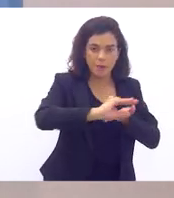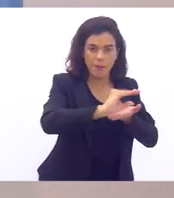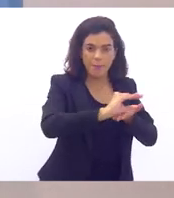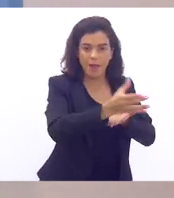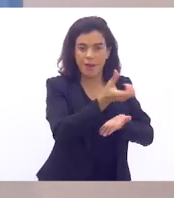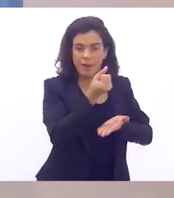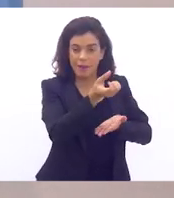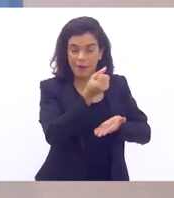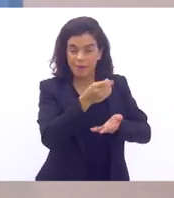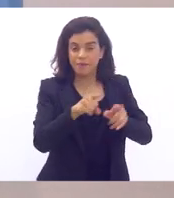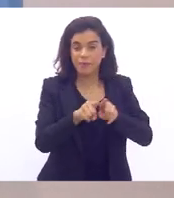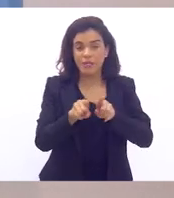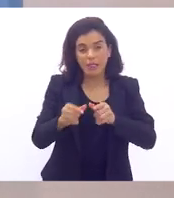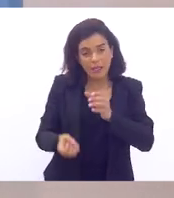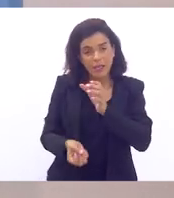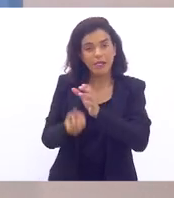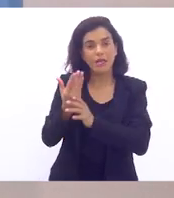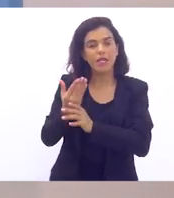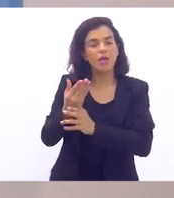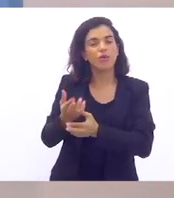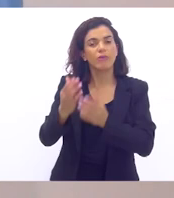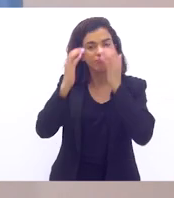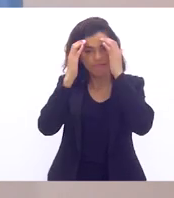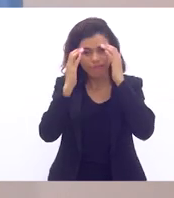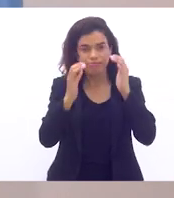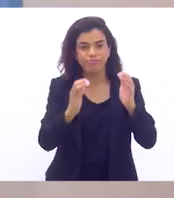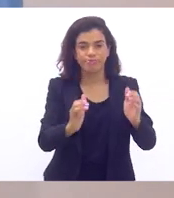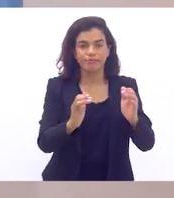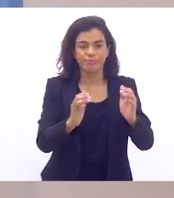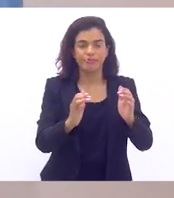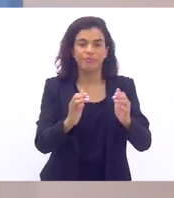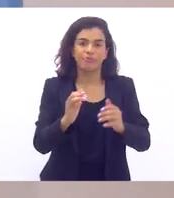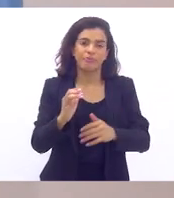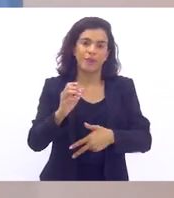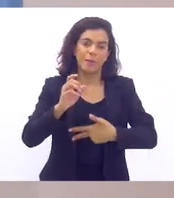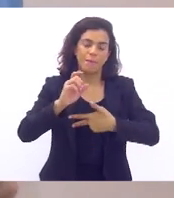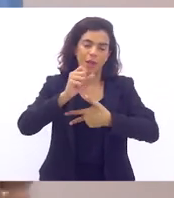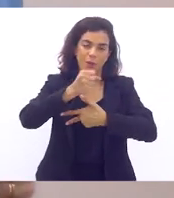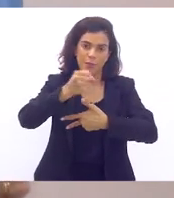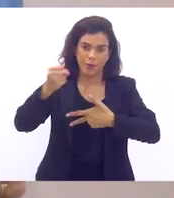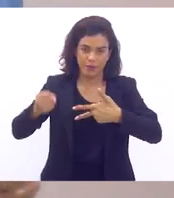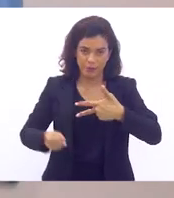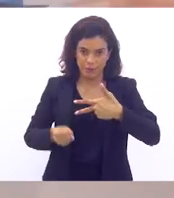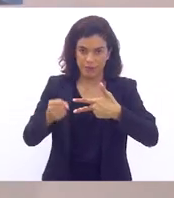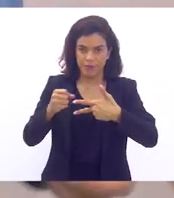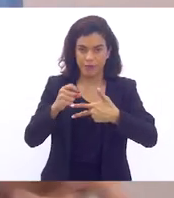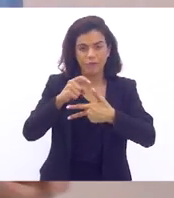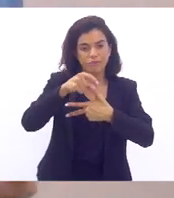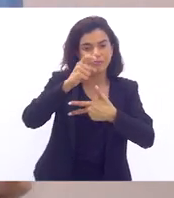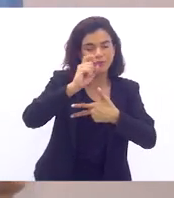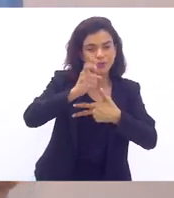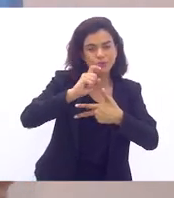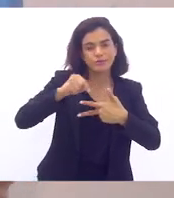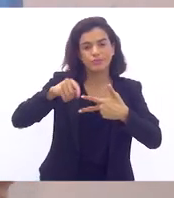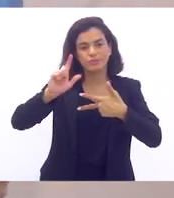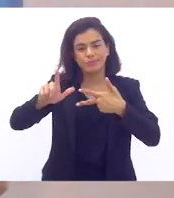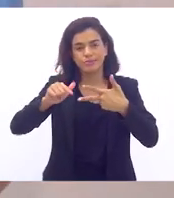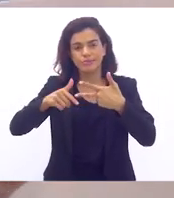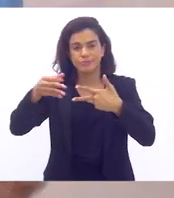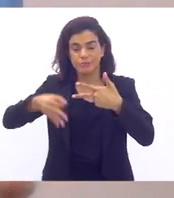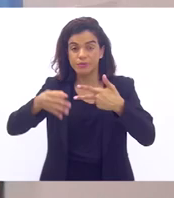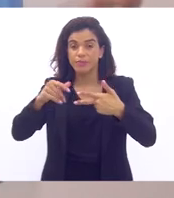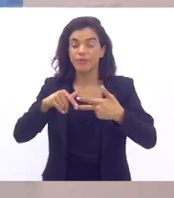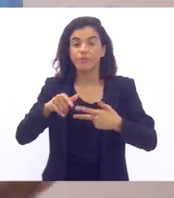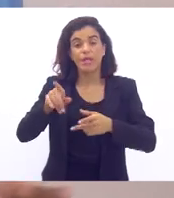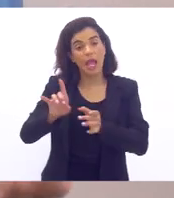cria um programa efetivo a ser cumprido pela pelo poder público Então ela é obrigatória em vários aspectos e